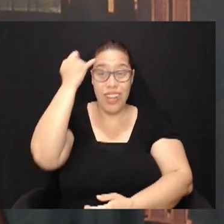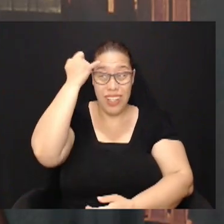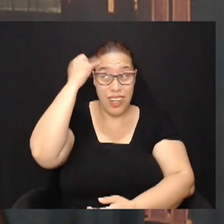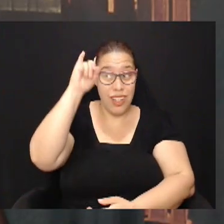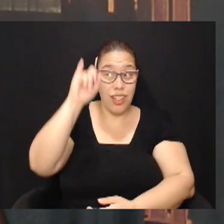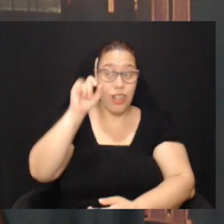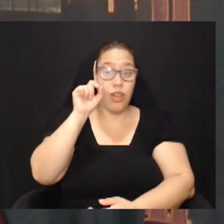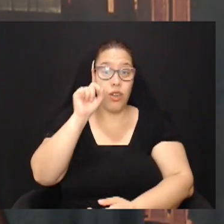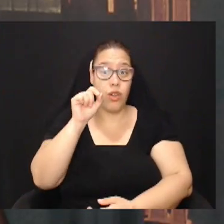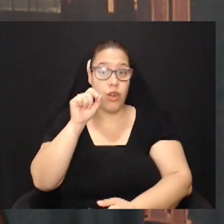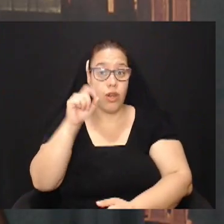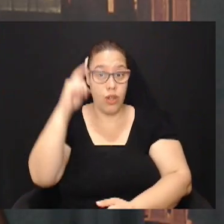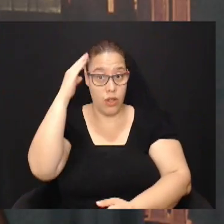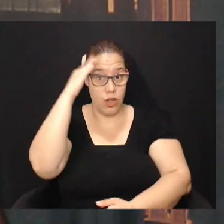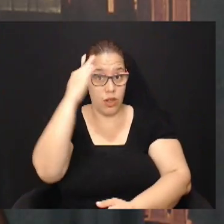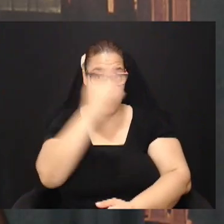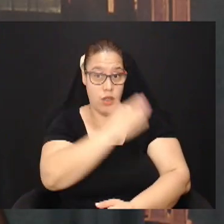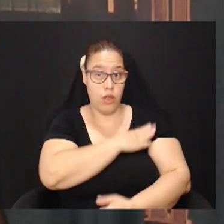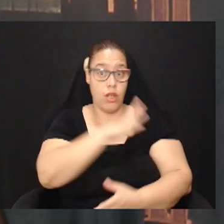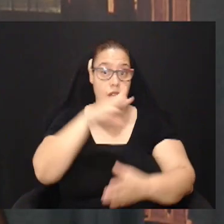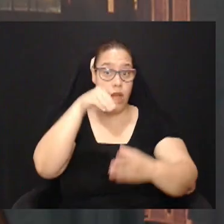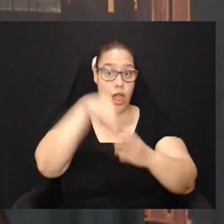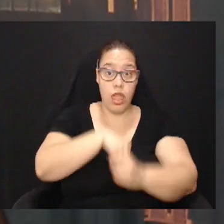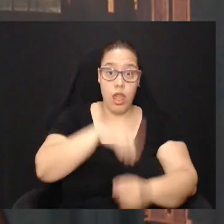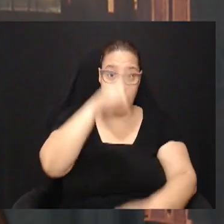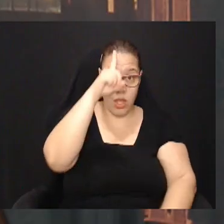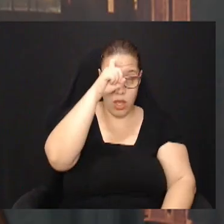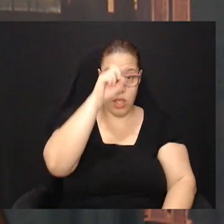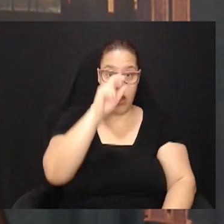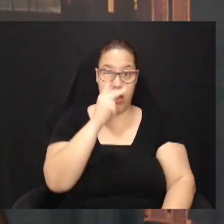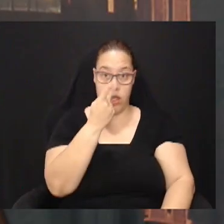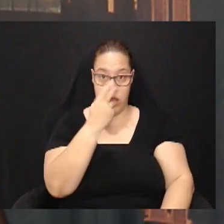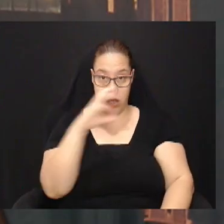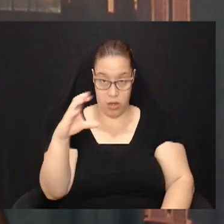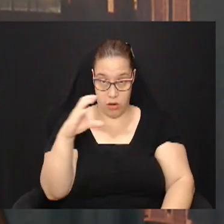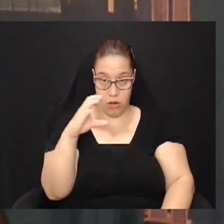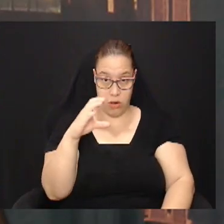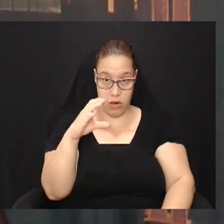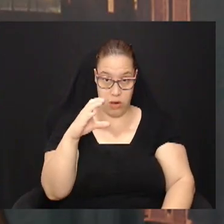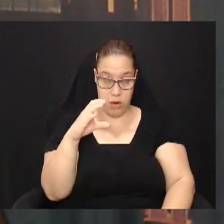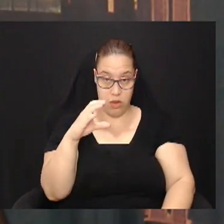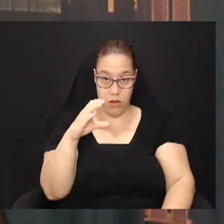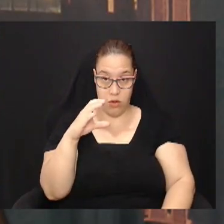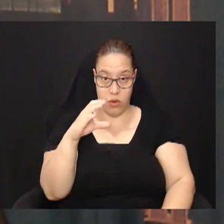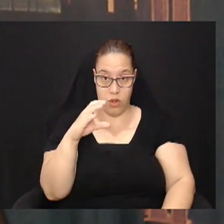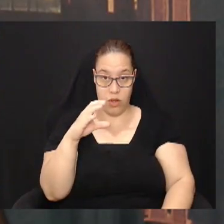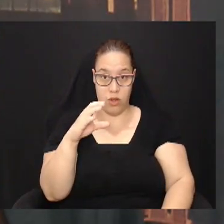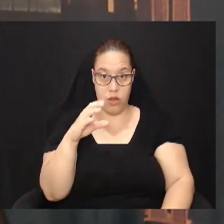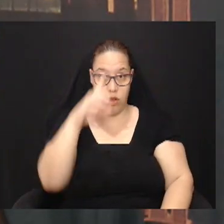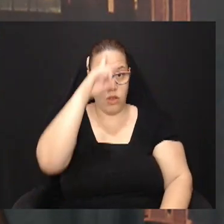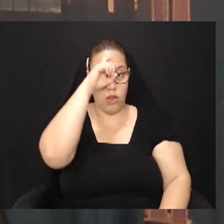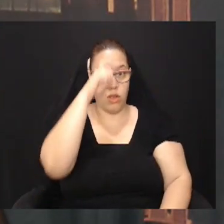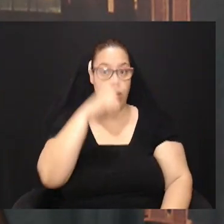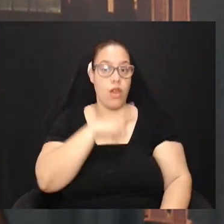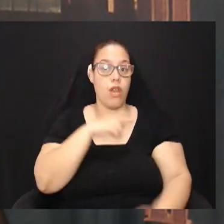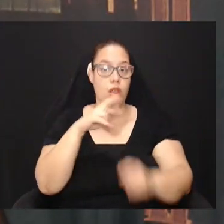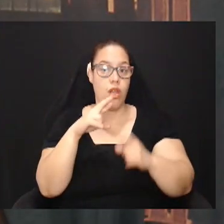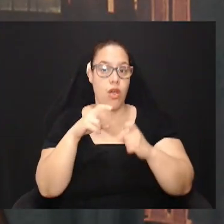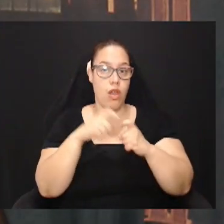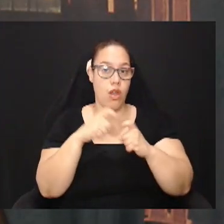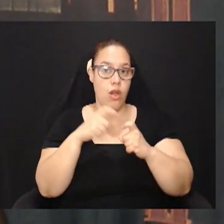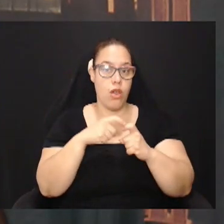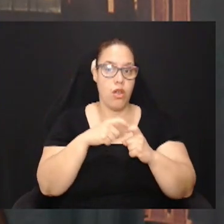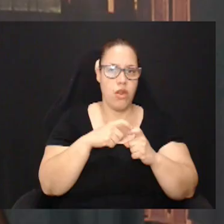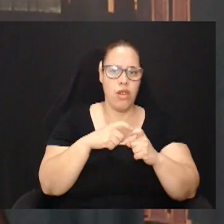ditadura dentro do hospital? Do HC, do hospital que eu fiz a minha residência? Eu falei pra ele, eu não tenho a